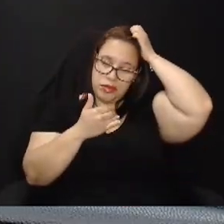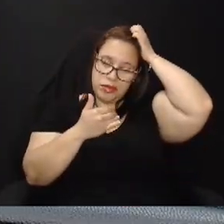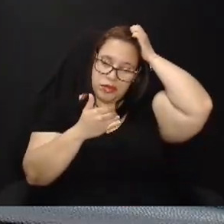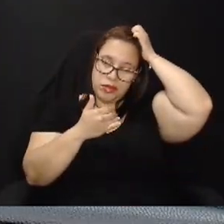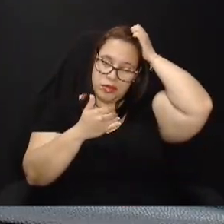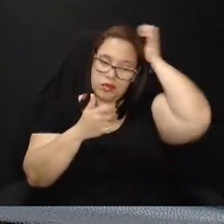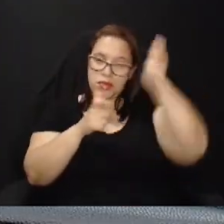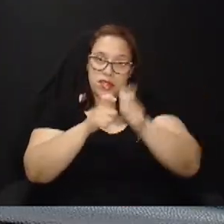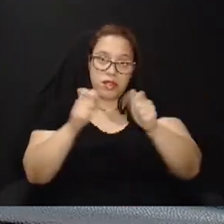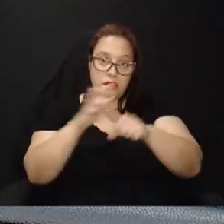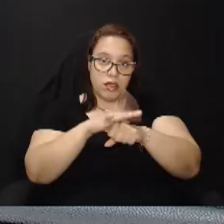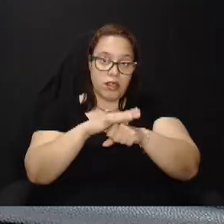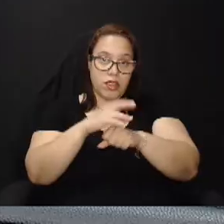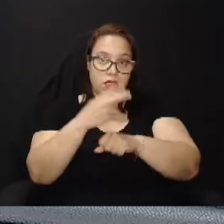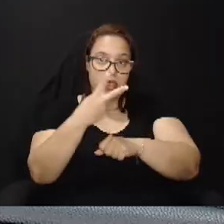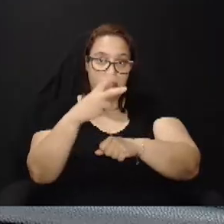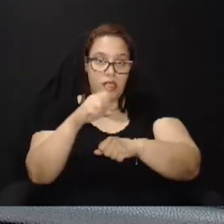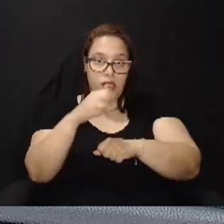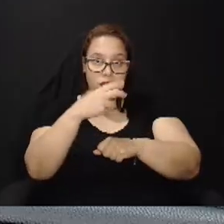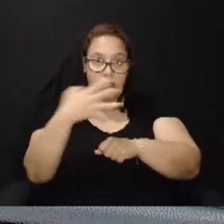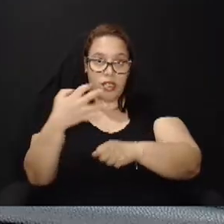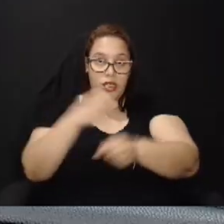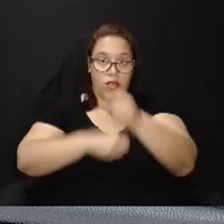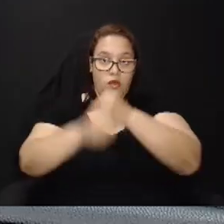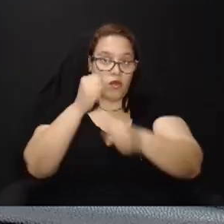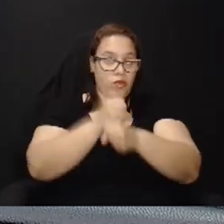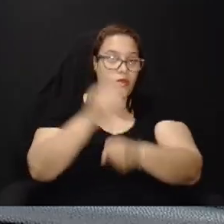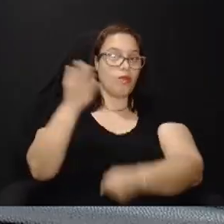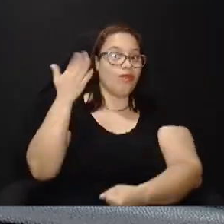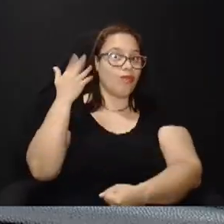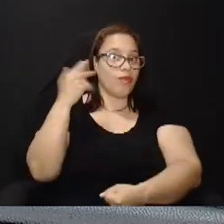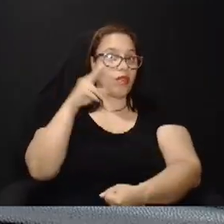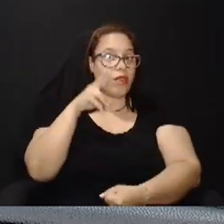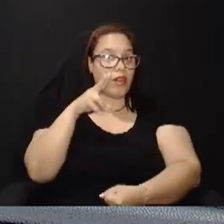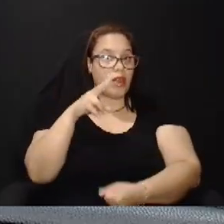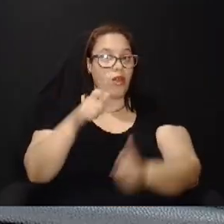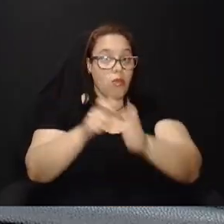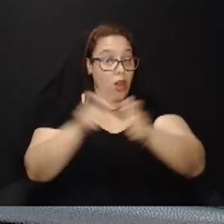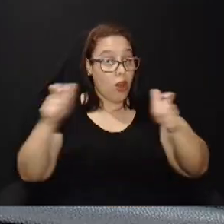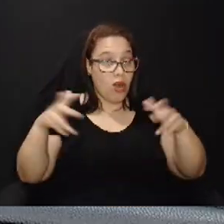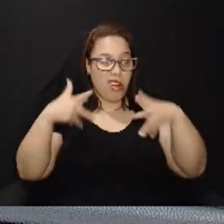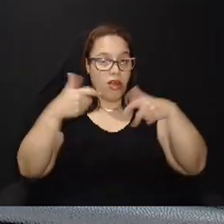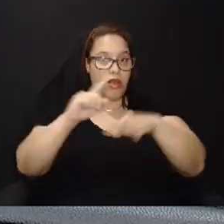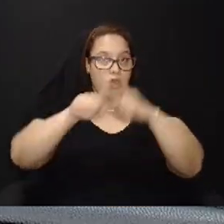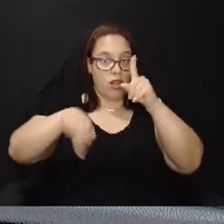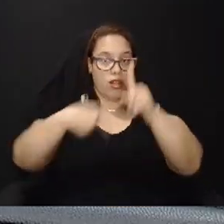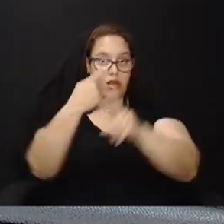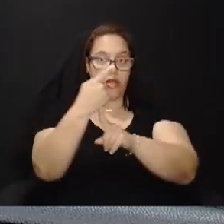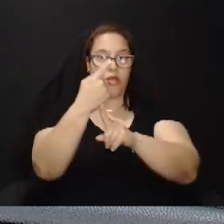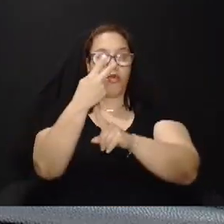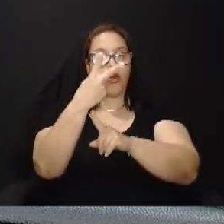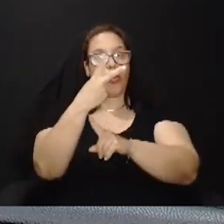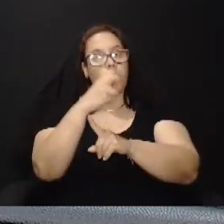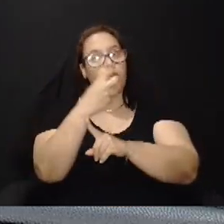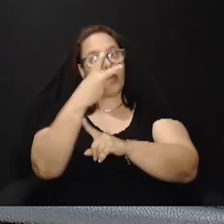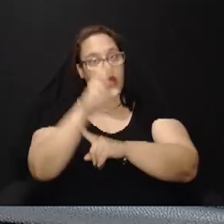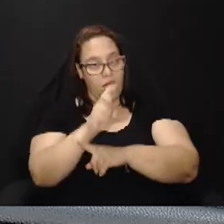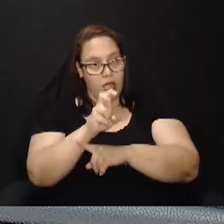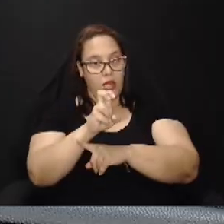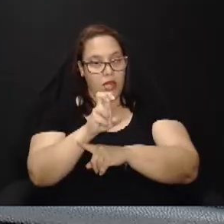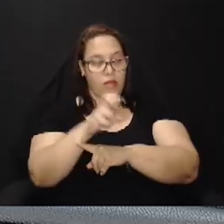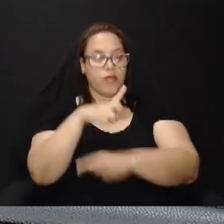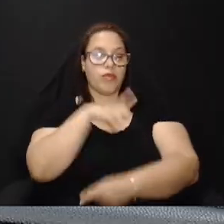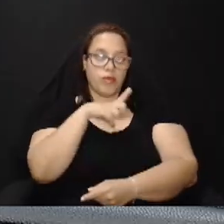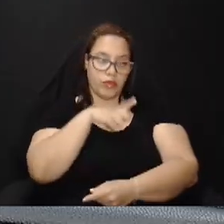em 2024, que foi o ano passado, pesada, foi a maior de todas, superou 2015. Eu como médico tive, né,